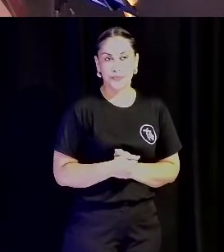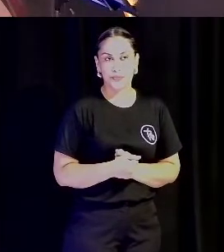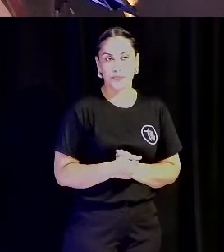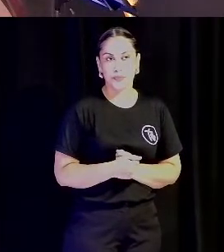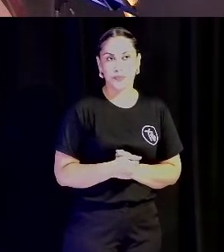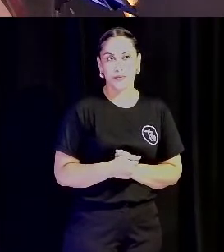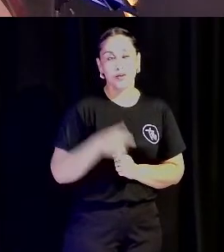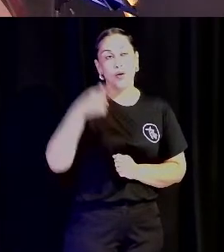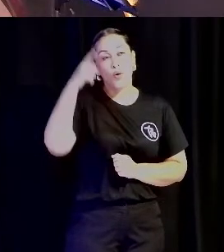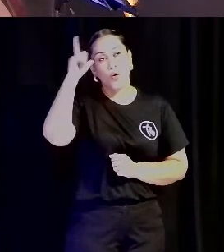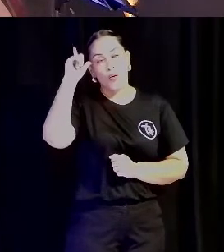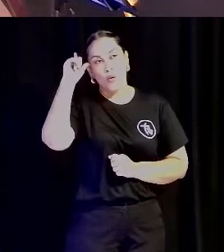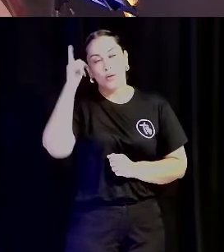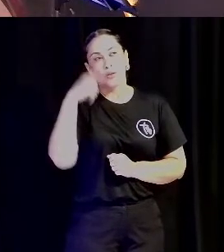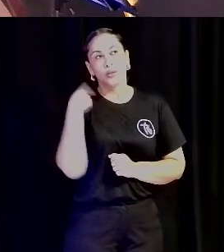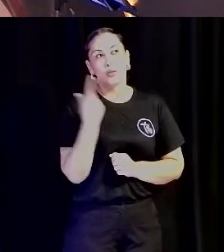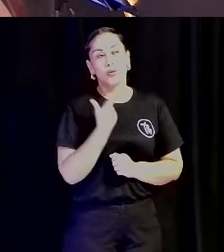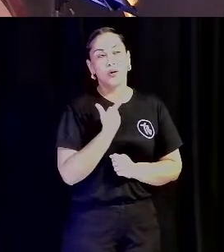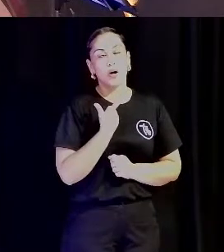Ontem nós fomos lanchar.